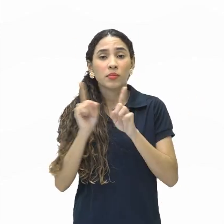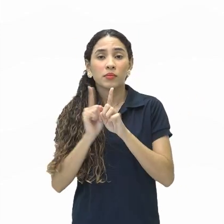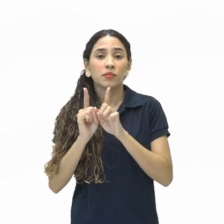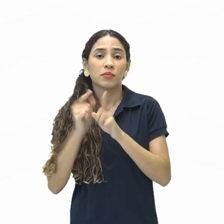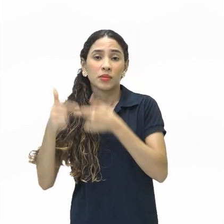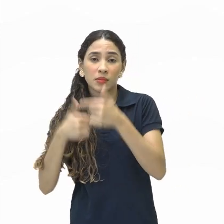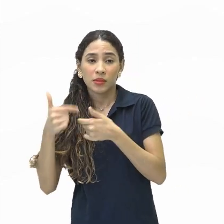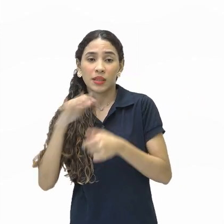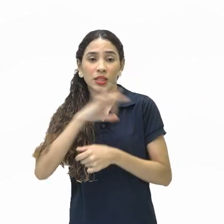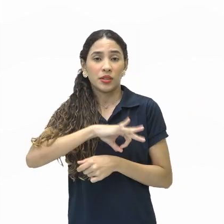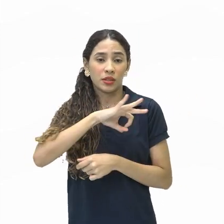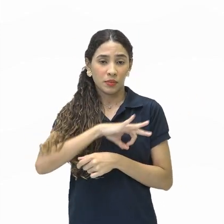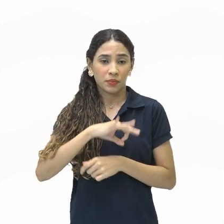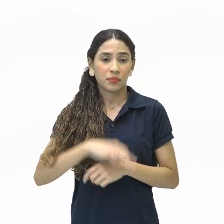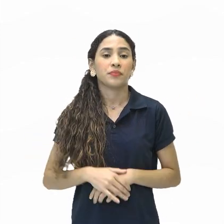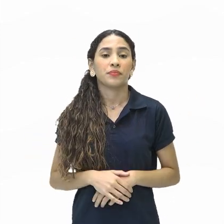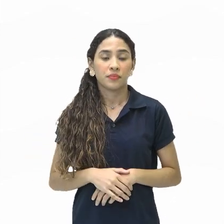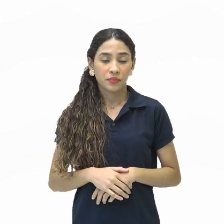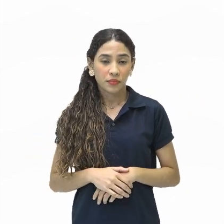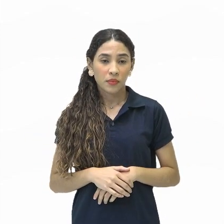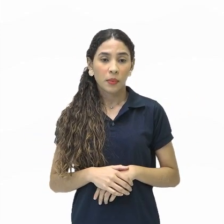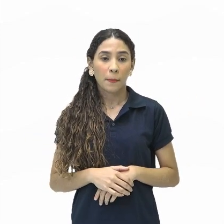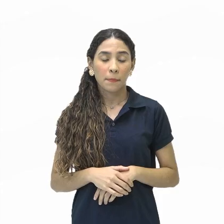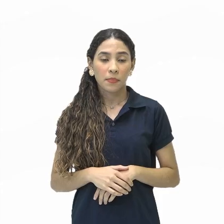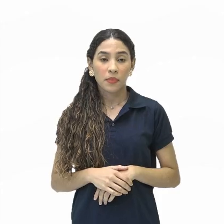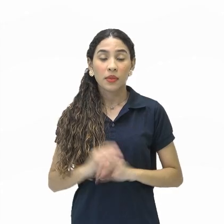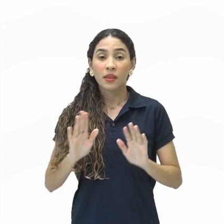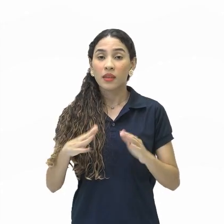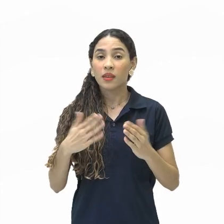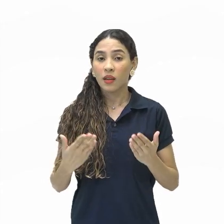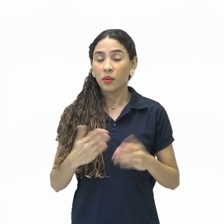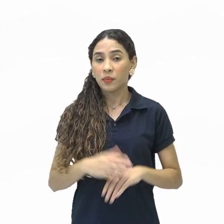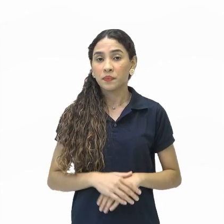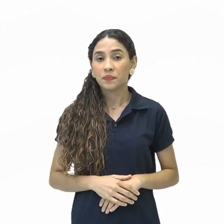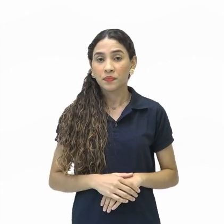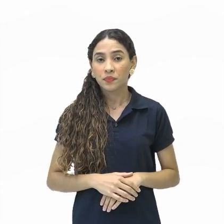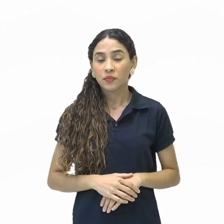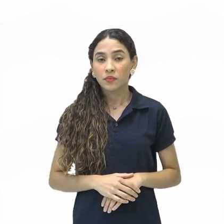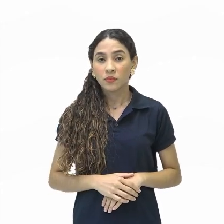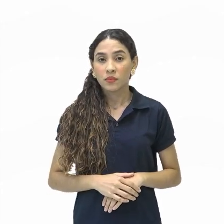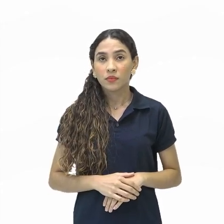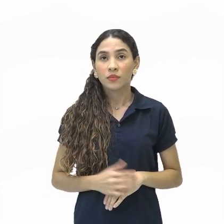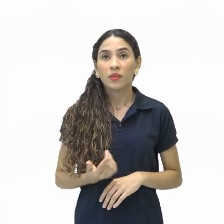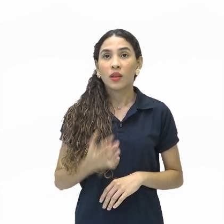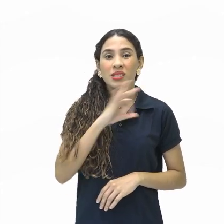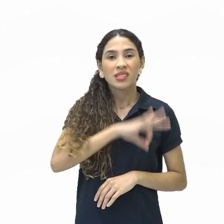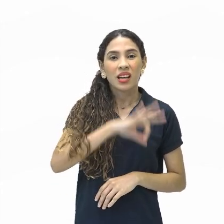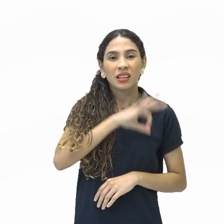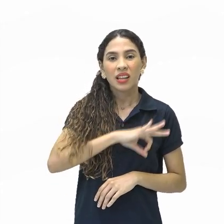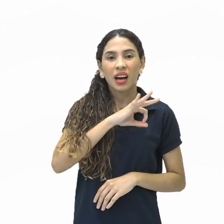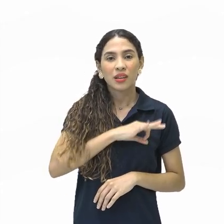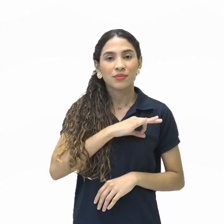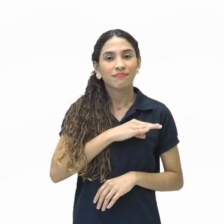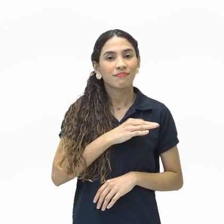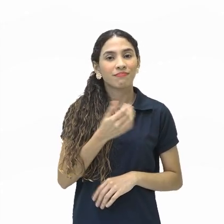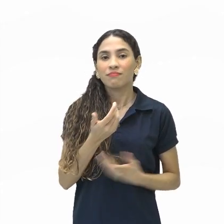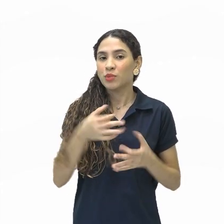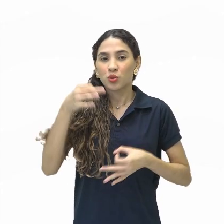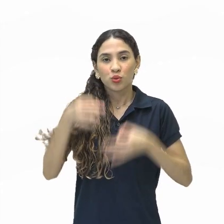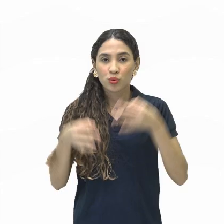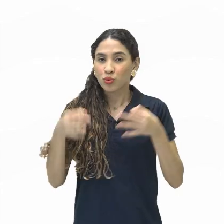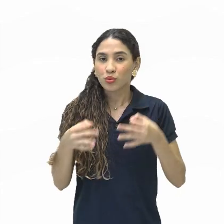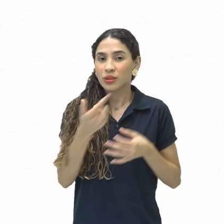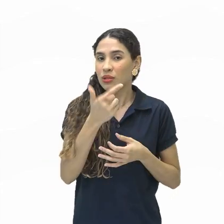termos de salários. Né? Então, um salário injusto pelo trabalho que